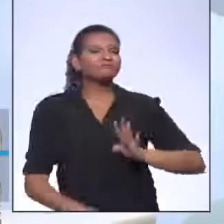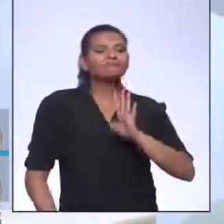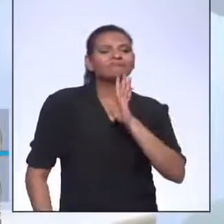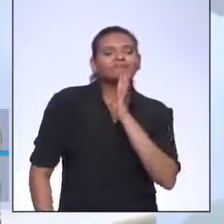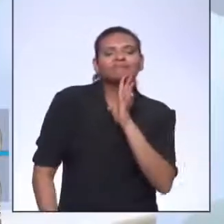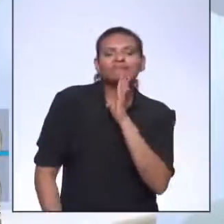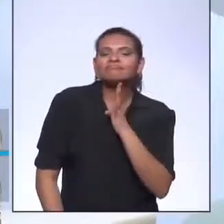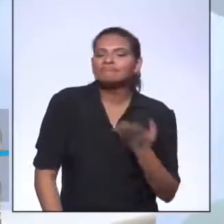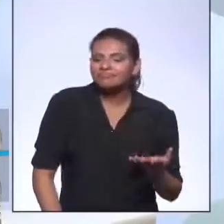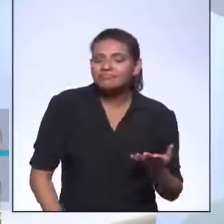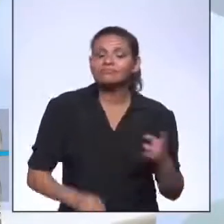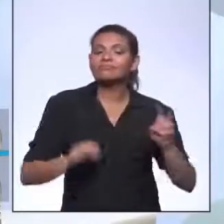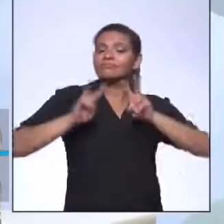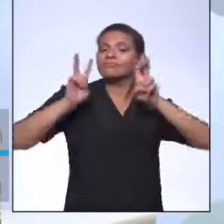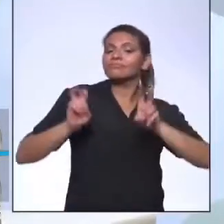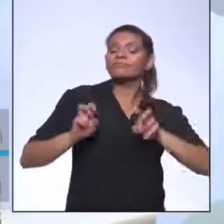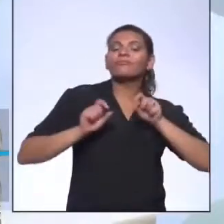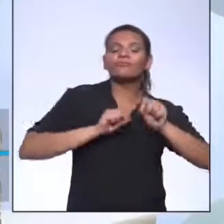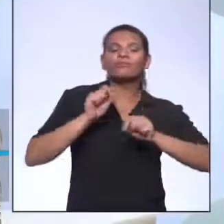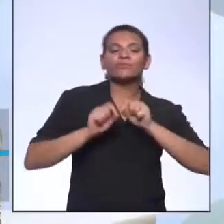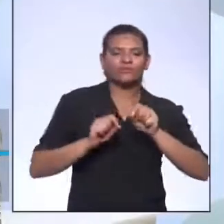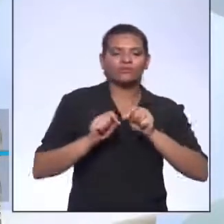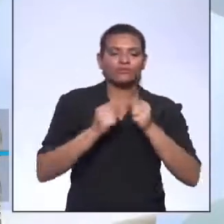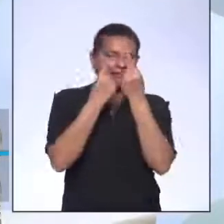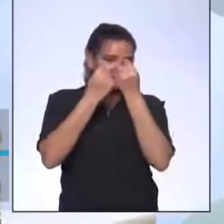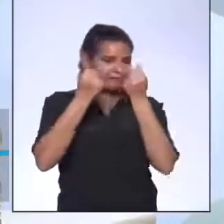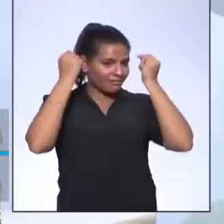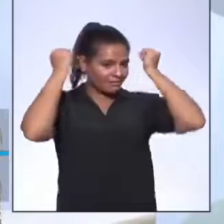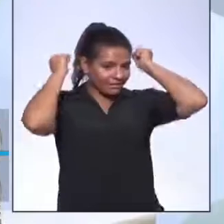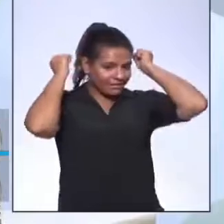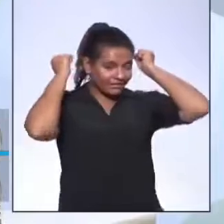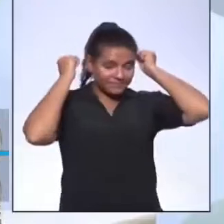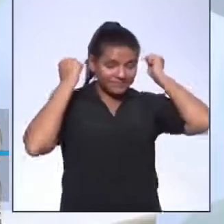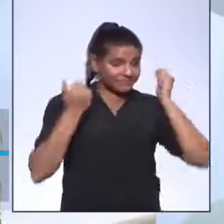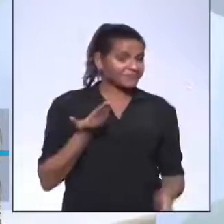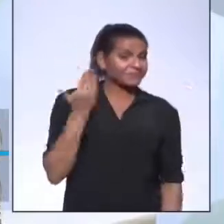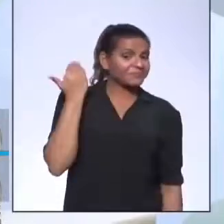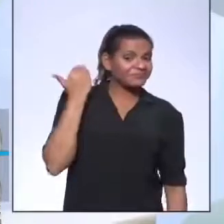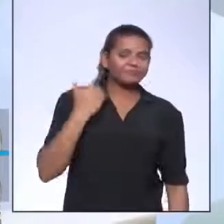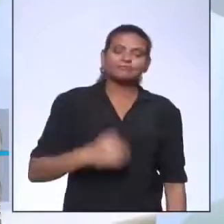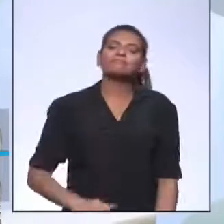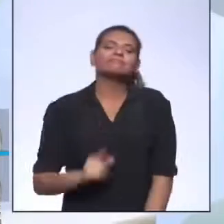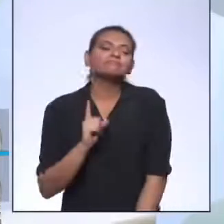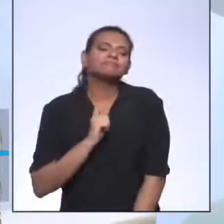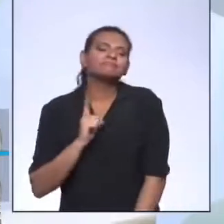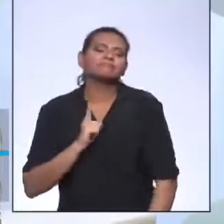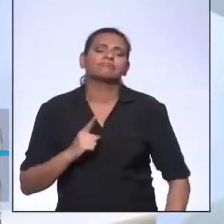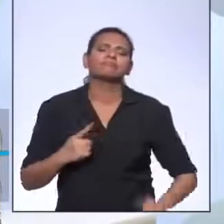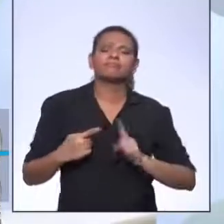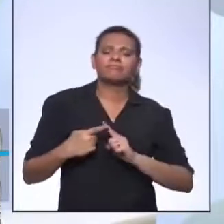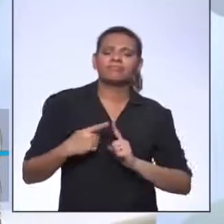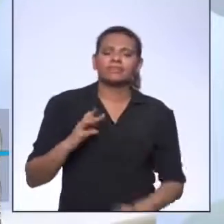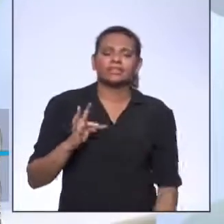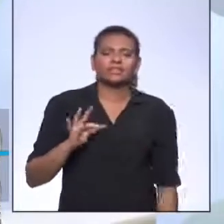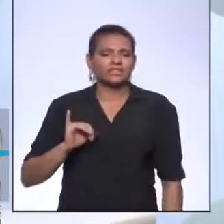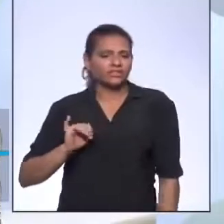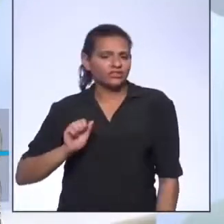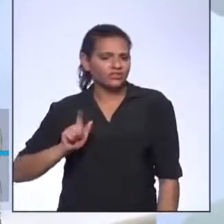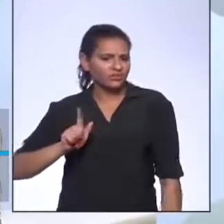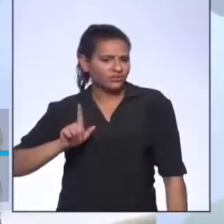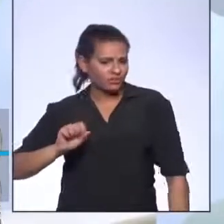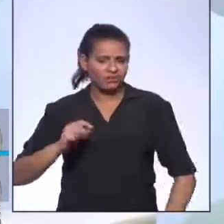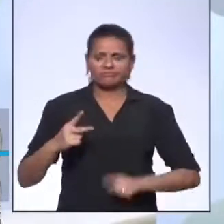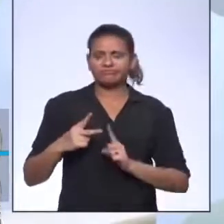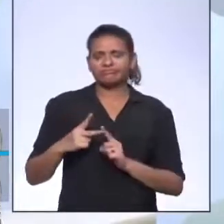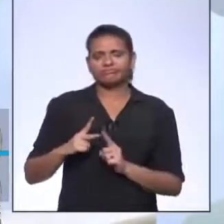prévios sobre a Grécia Antiga. O Tiago, o Gabriel, a Isabelle, o